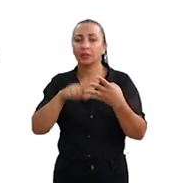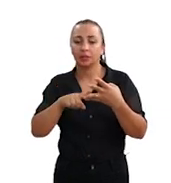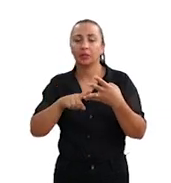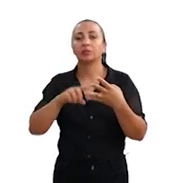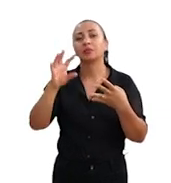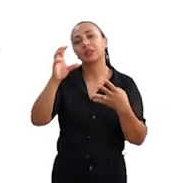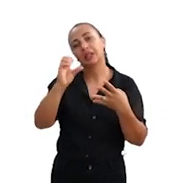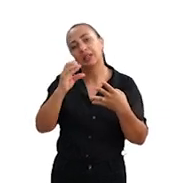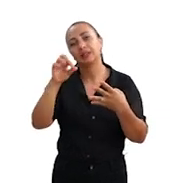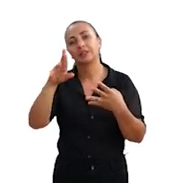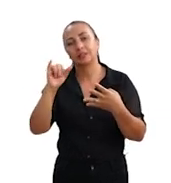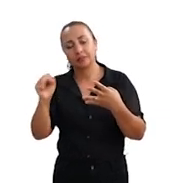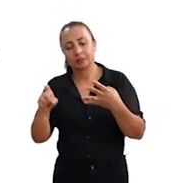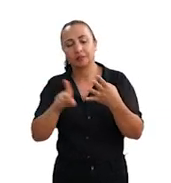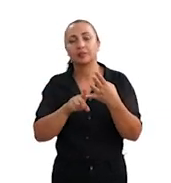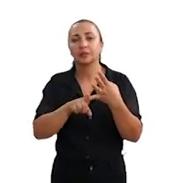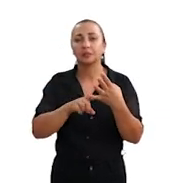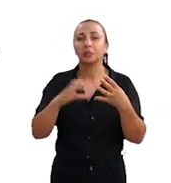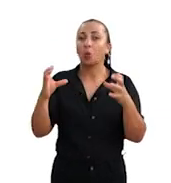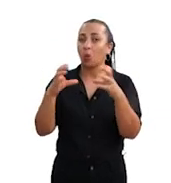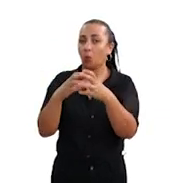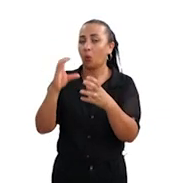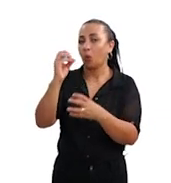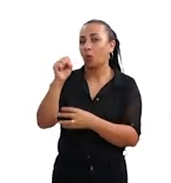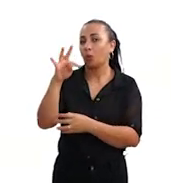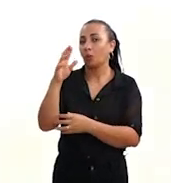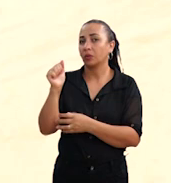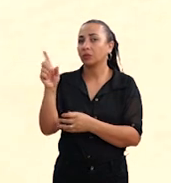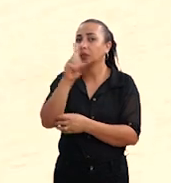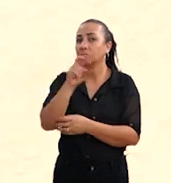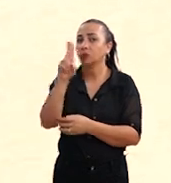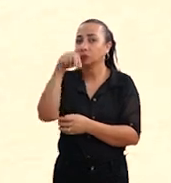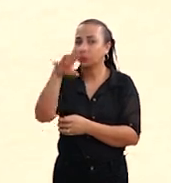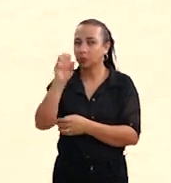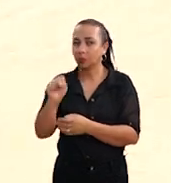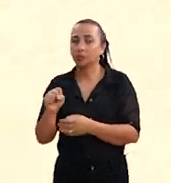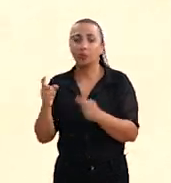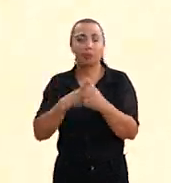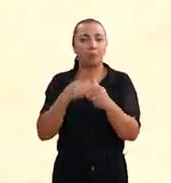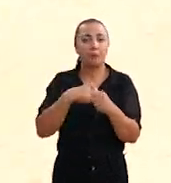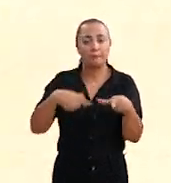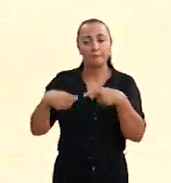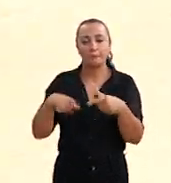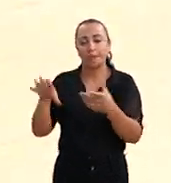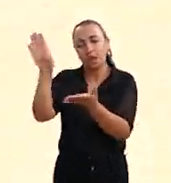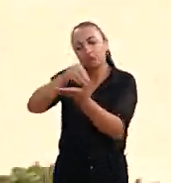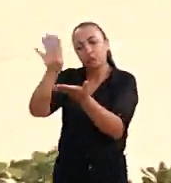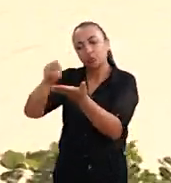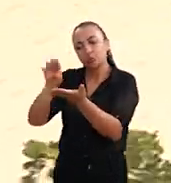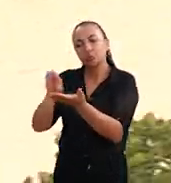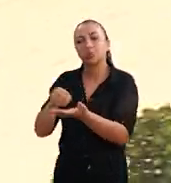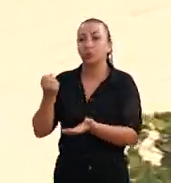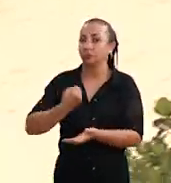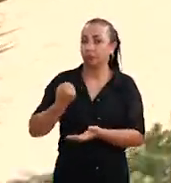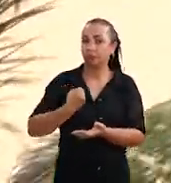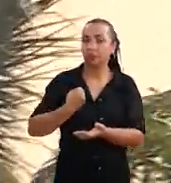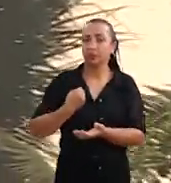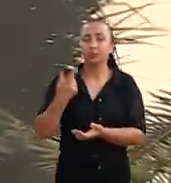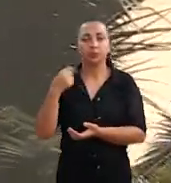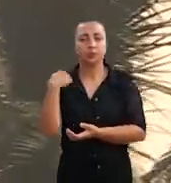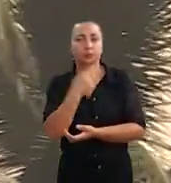Polo Agreste Trairi e Polo Costa das Dunas, né? O primeiro trabalho foi um levantamento mesmo de dados. Nós conseguimos